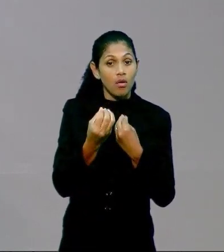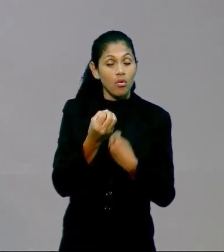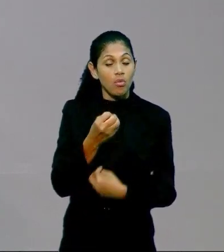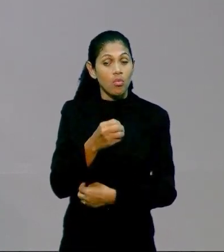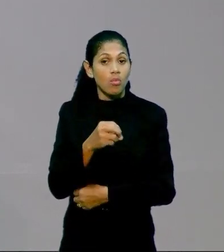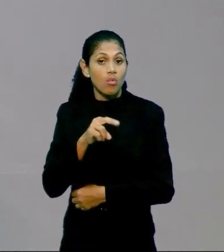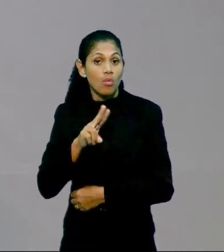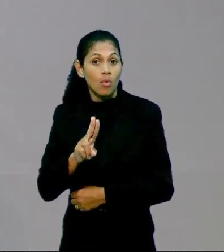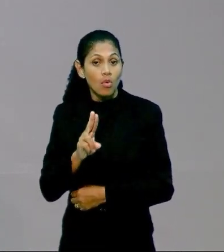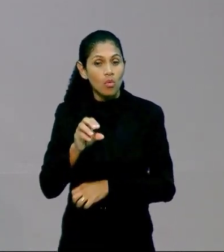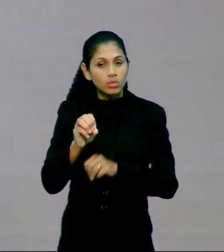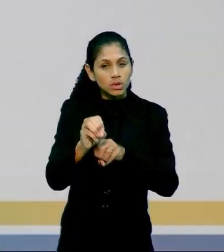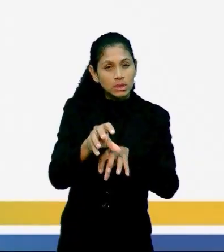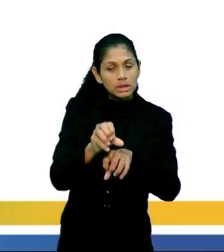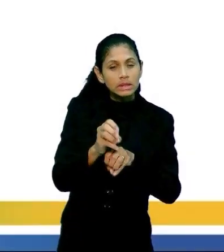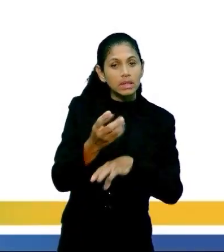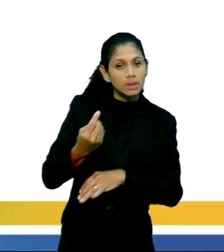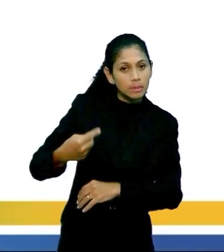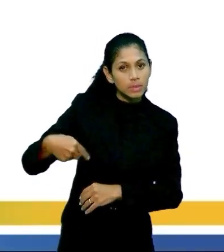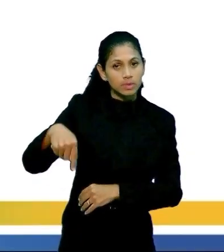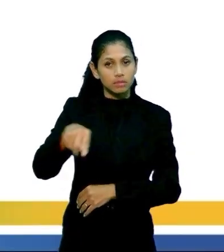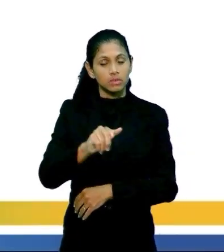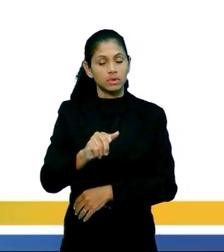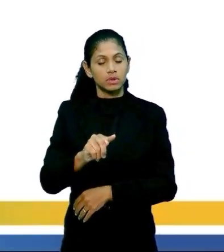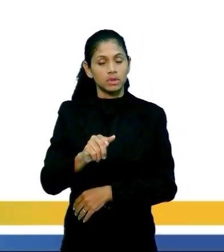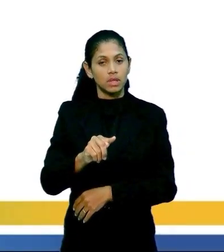tenha visto em algum momento, certo?